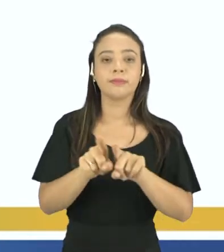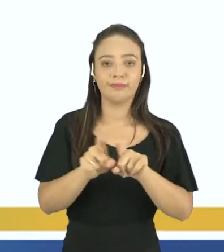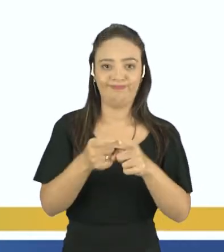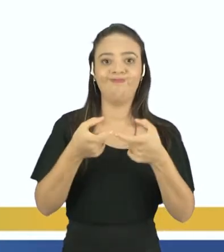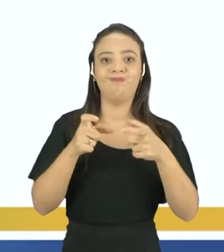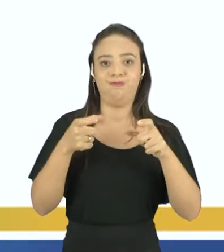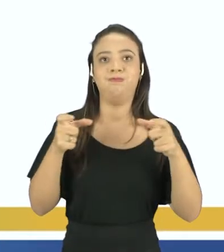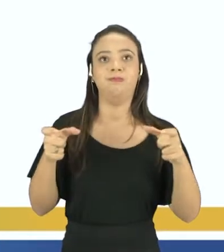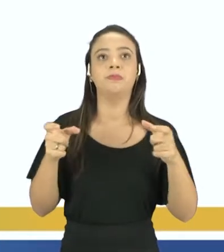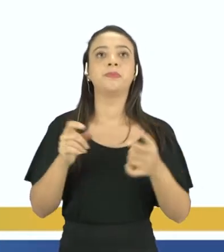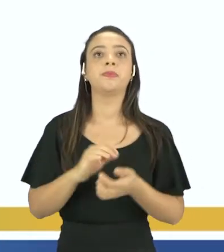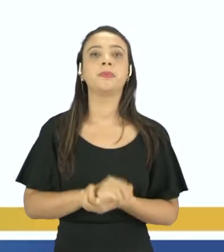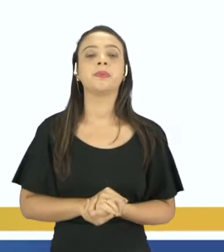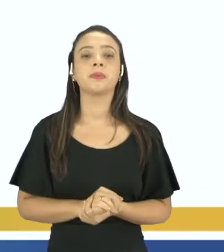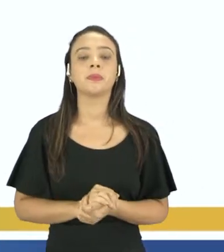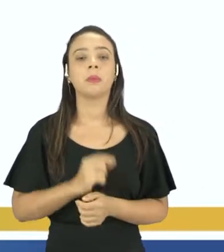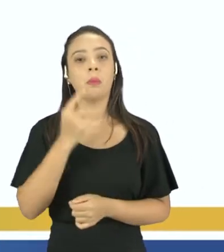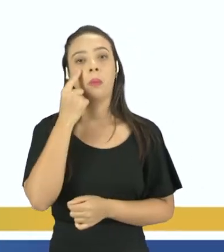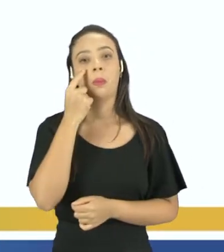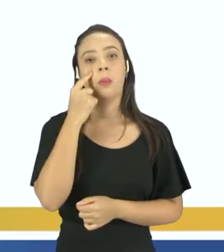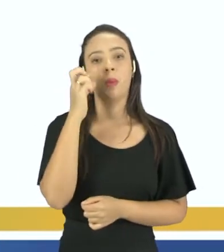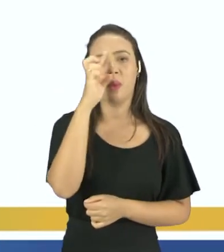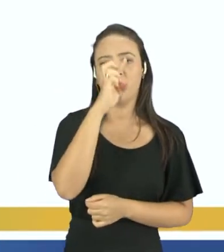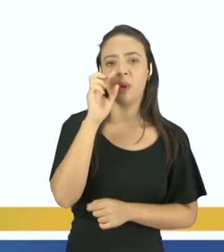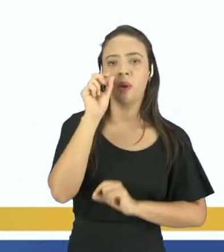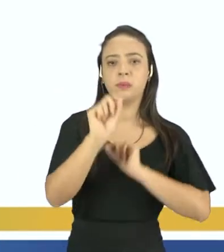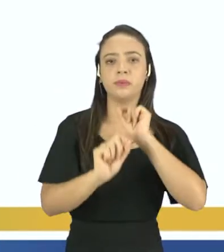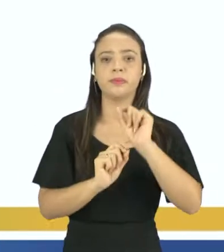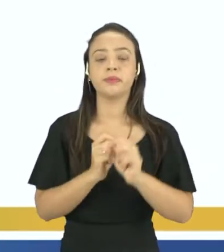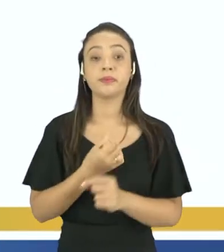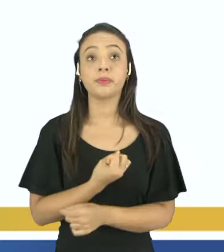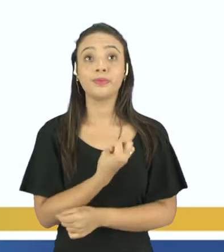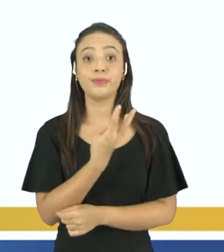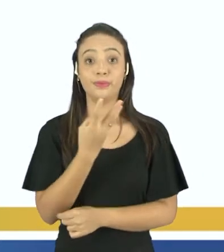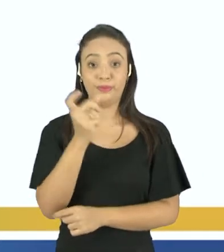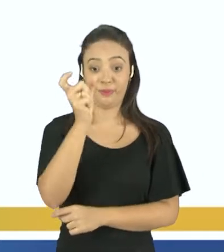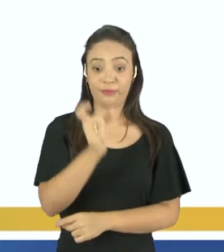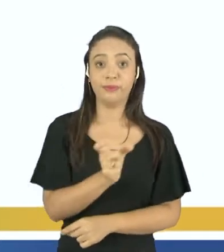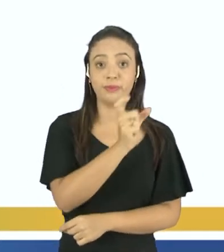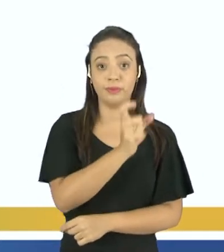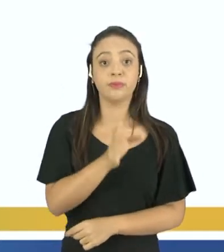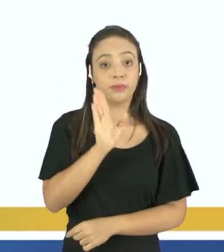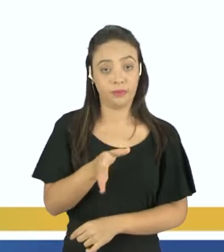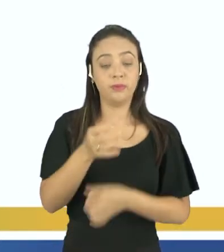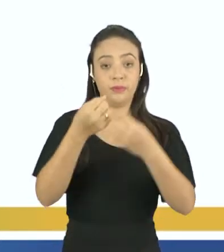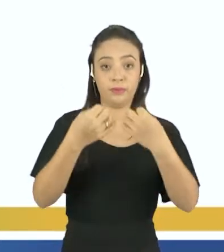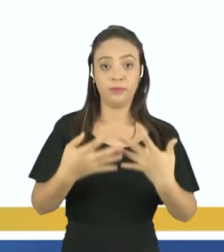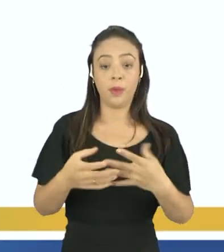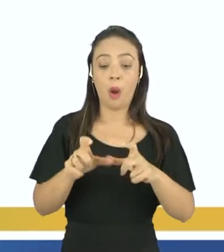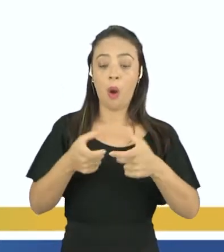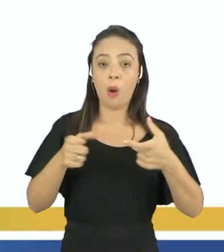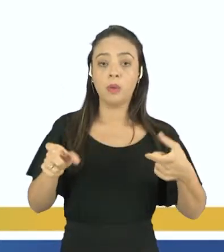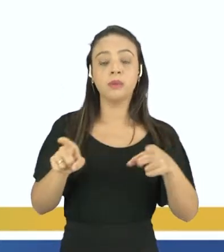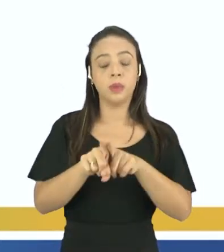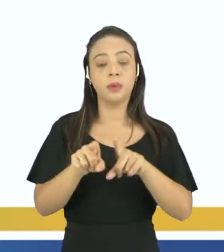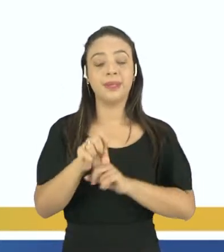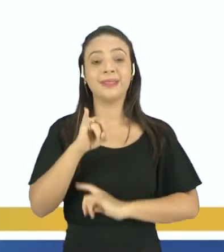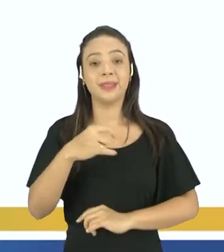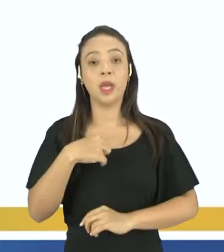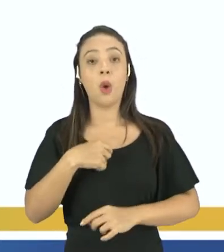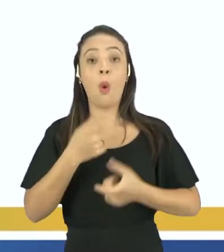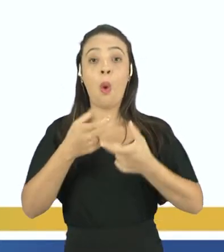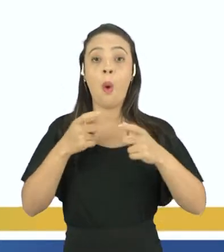certo eu tô Observe que o número de diagonais né como nós falamos aumenta né quando nós também